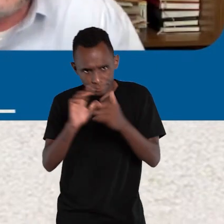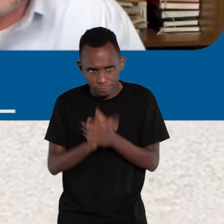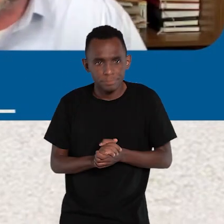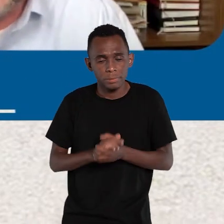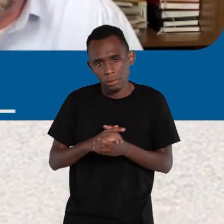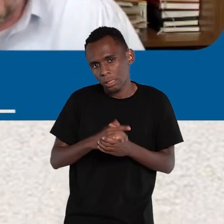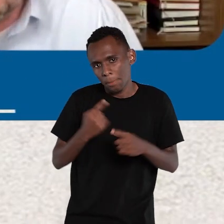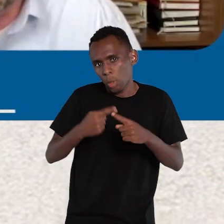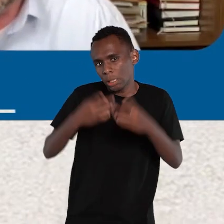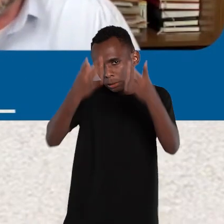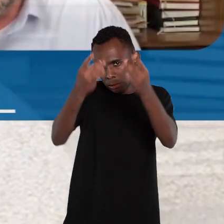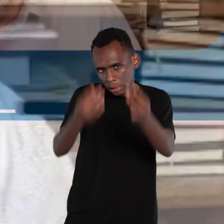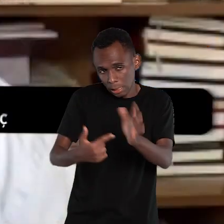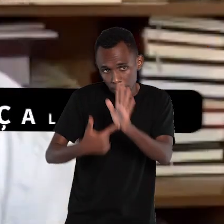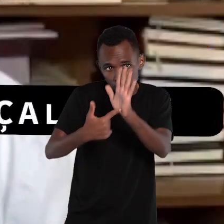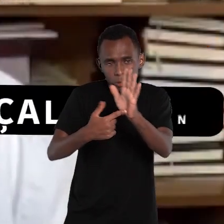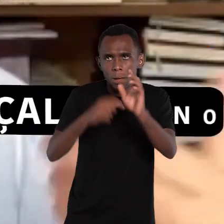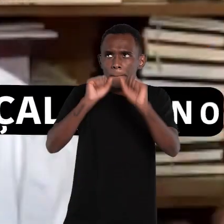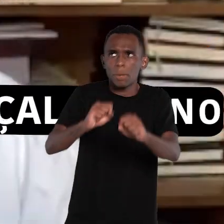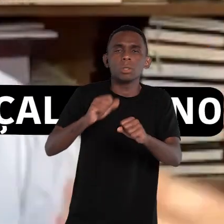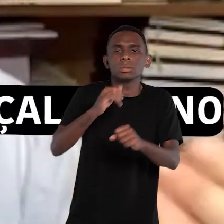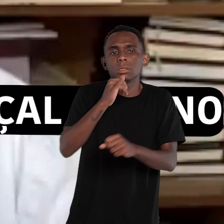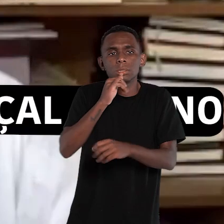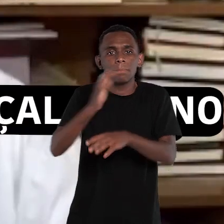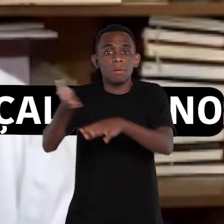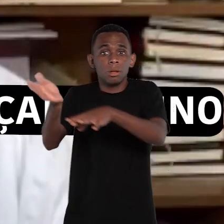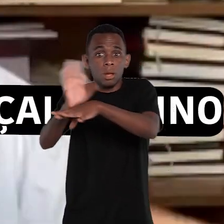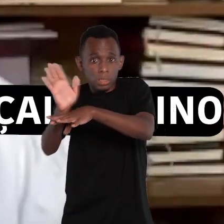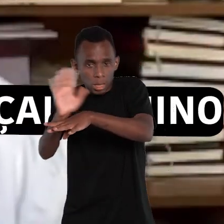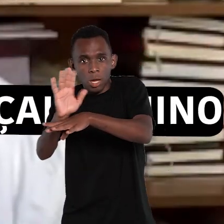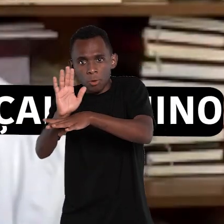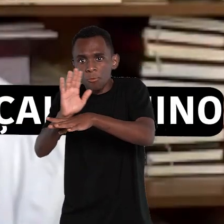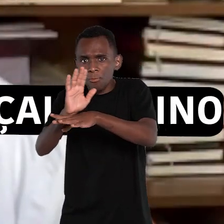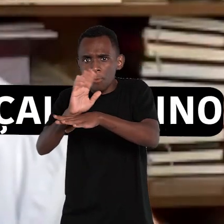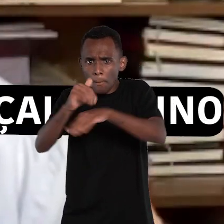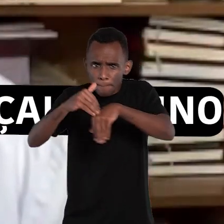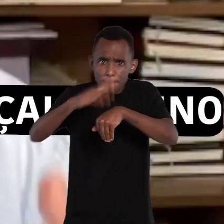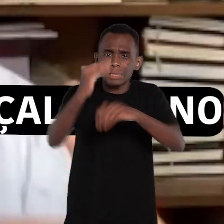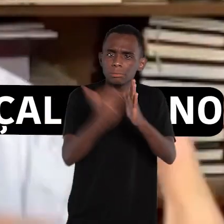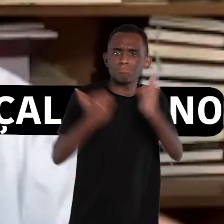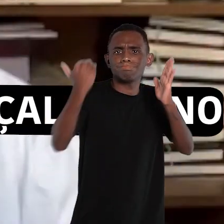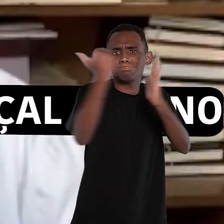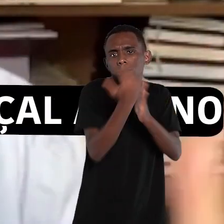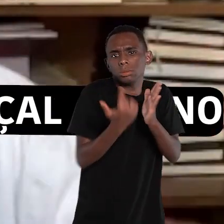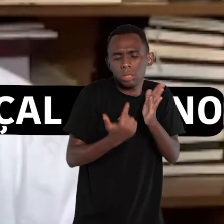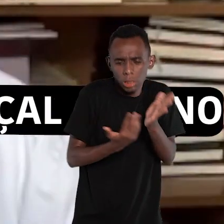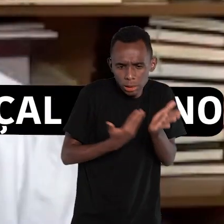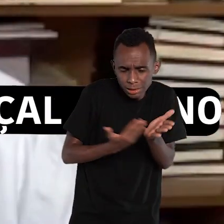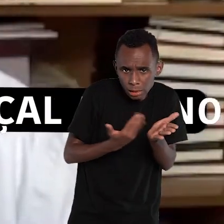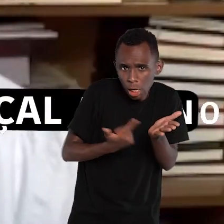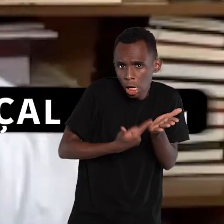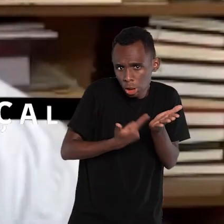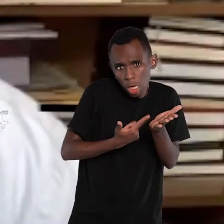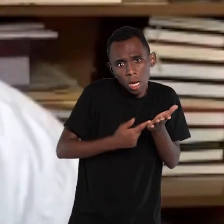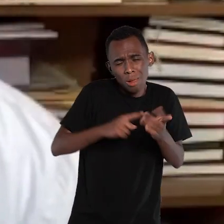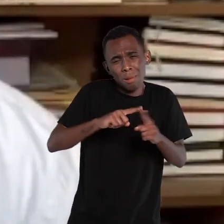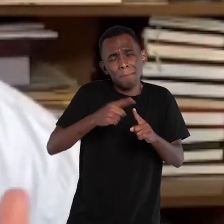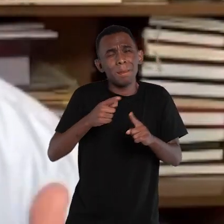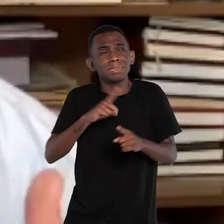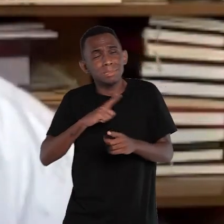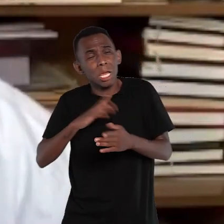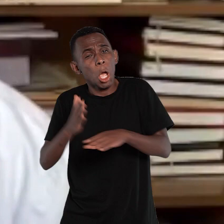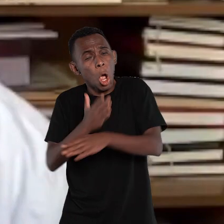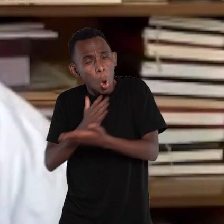são instâncias narrativas. Você pode fazer um filme mais ou menos literário. Eu conheço os filmes muito literários e conheço